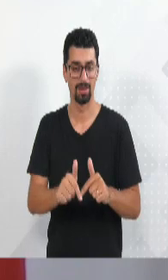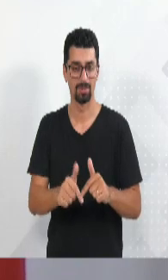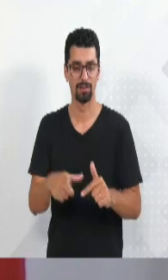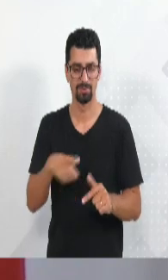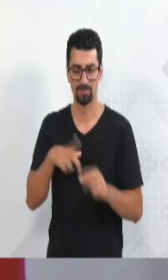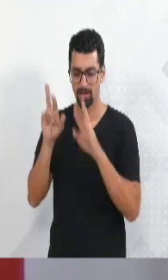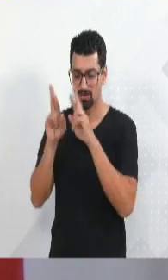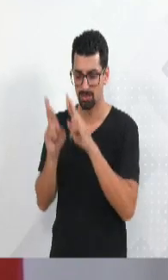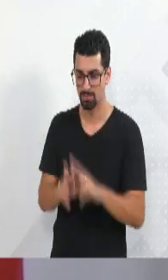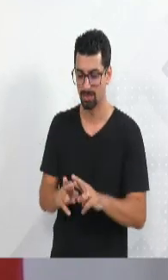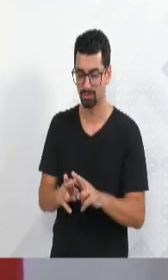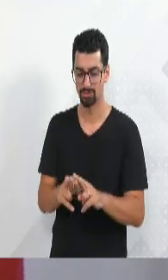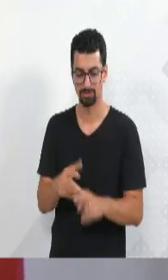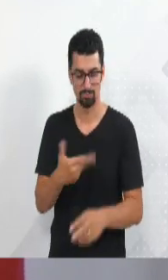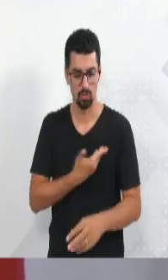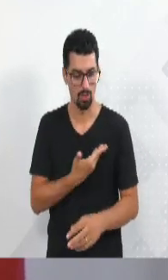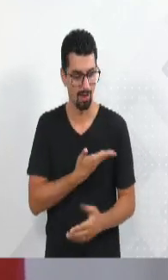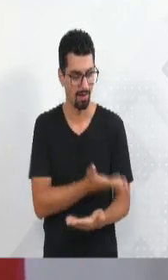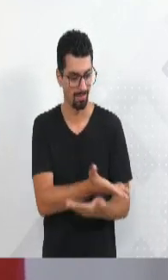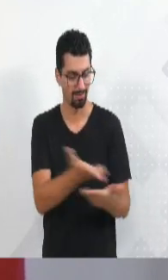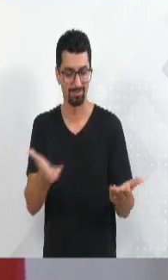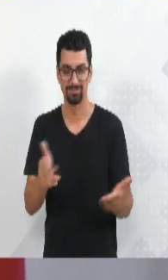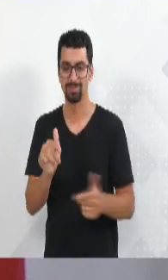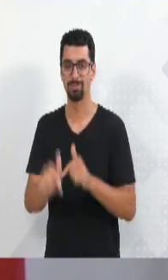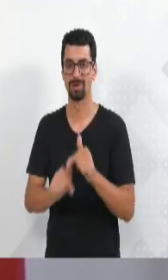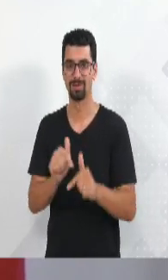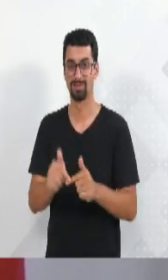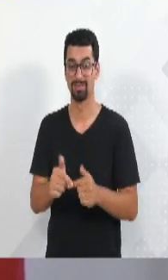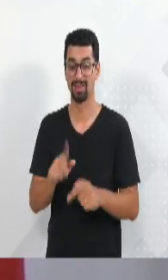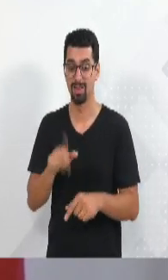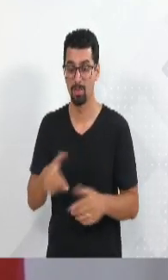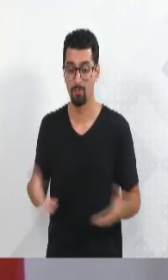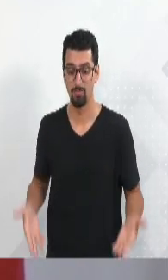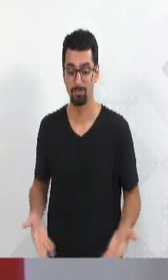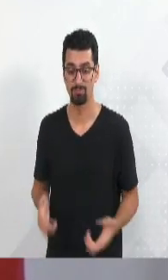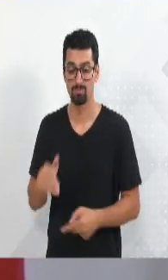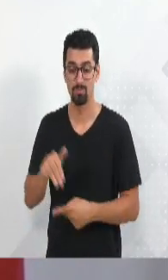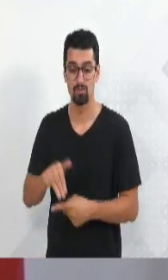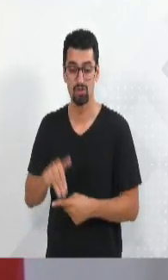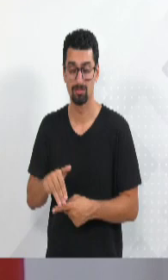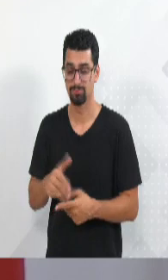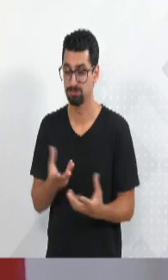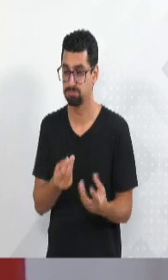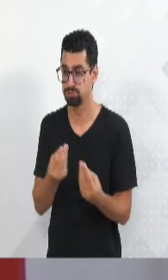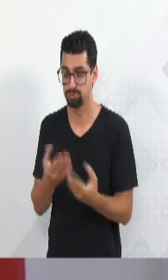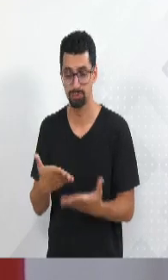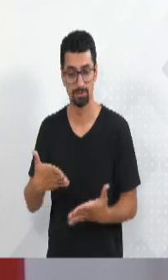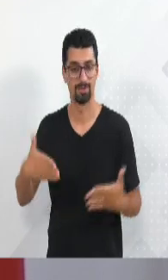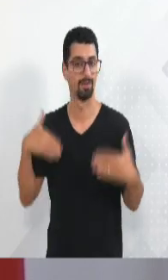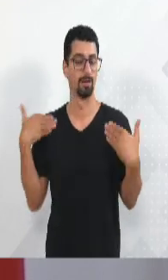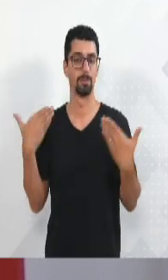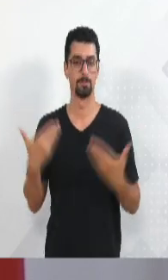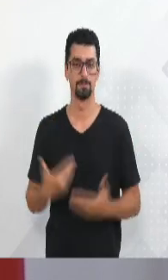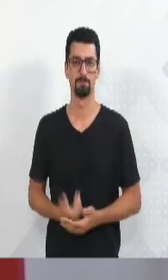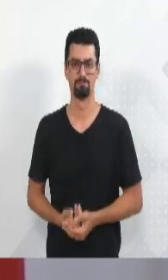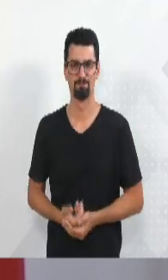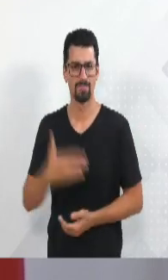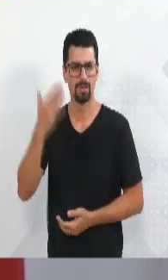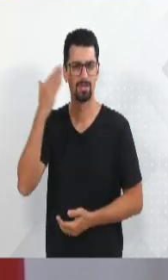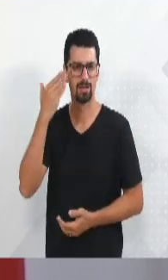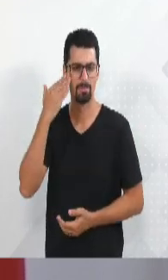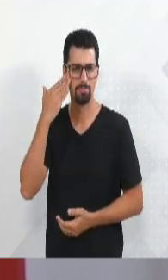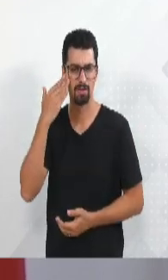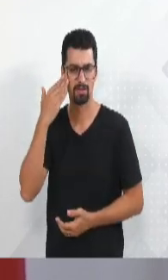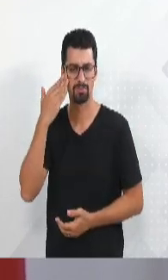admiração dos meus pares e isso é o motivo de muita alegria saber que meu que meus pais